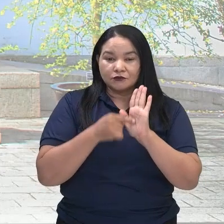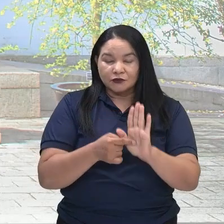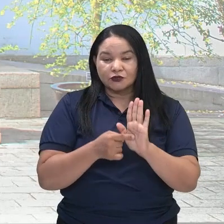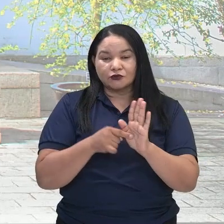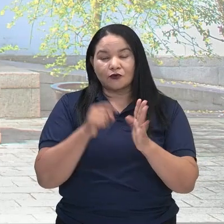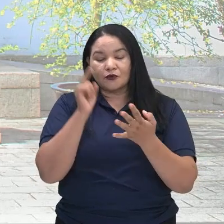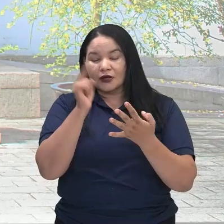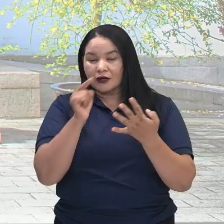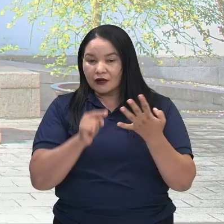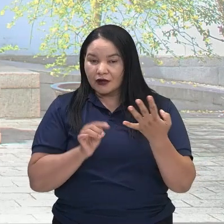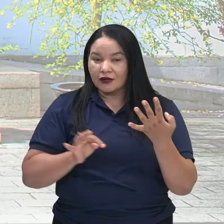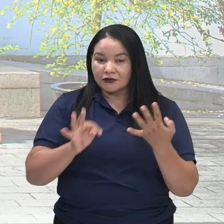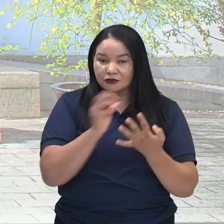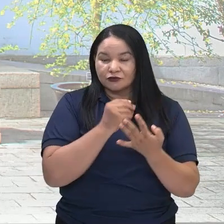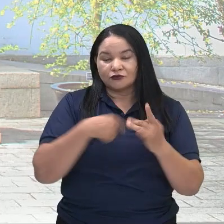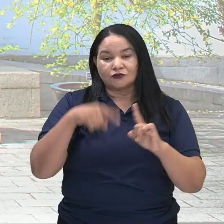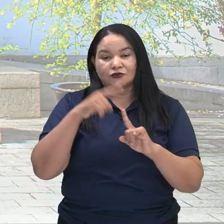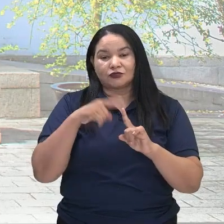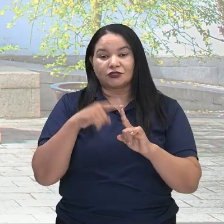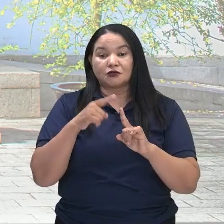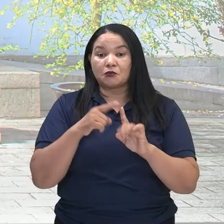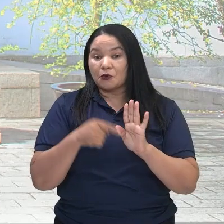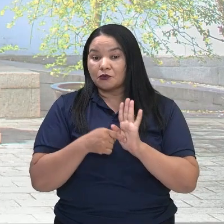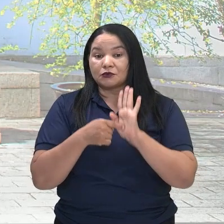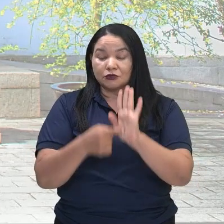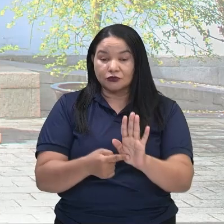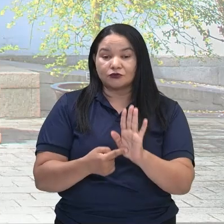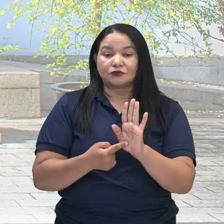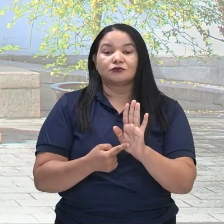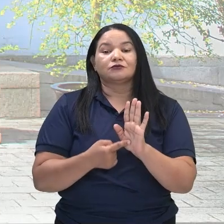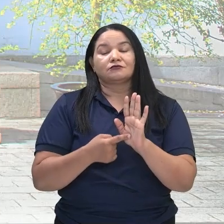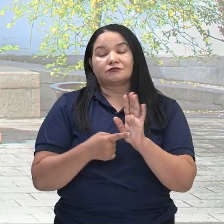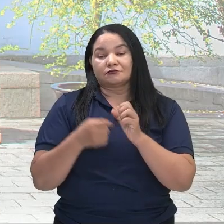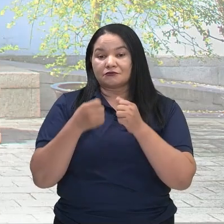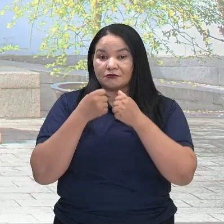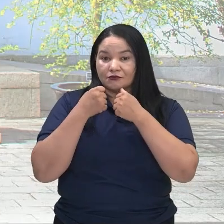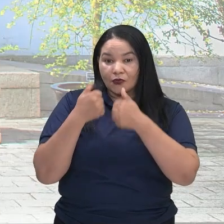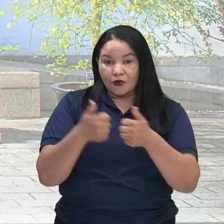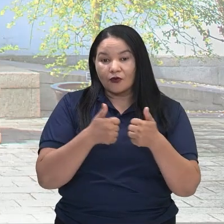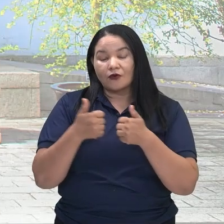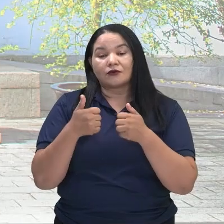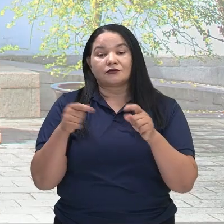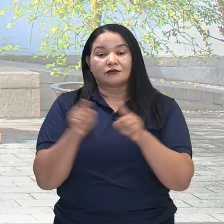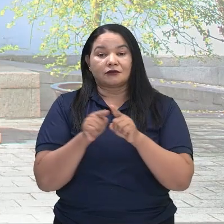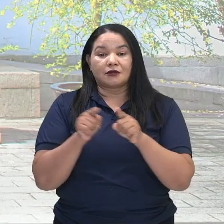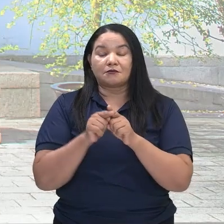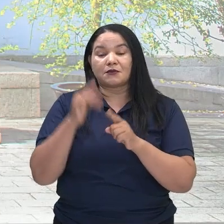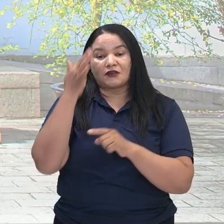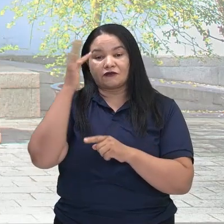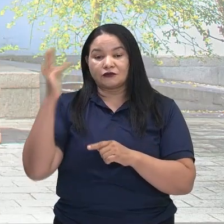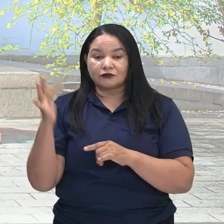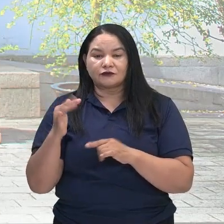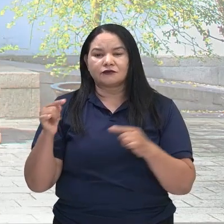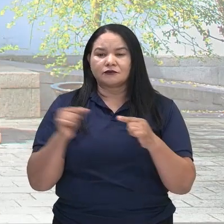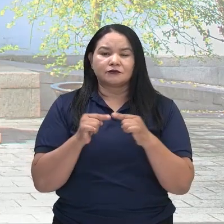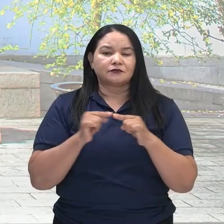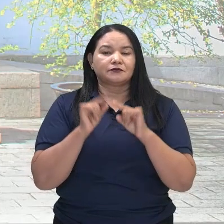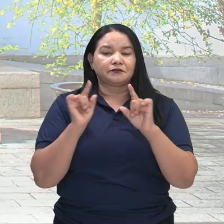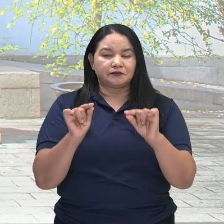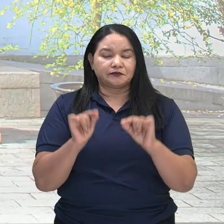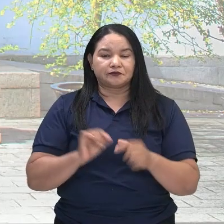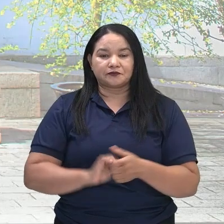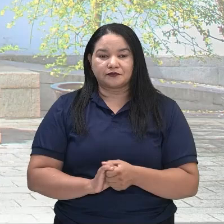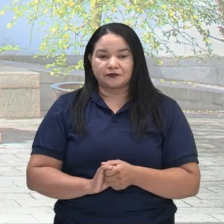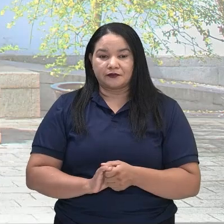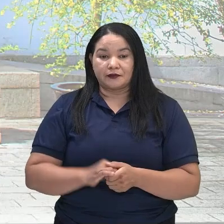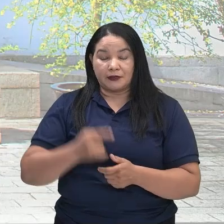todos eles vão trazer aí benefícios. E tem a questão da filosofia. Vamos ver o que essa filosofia